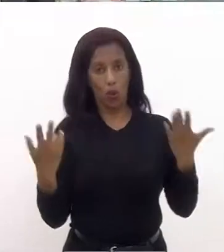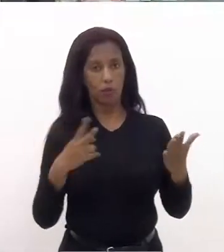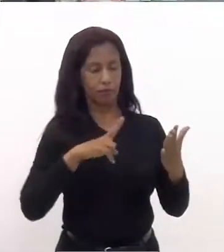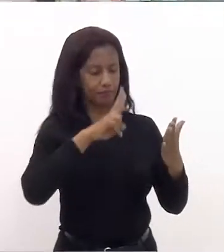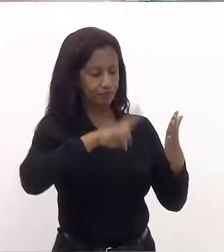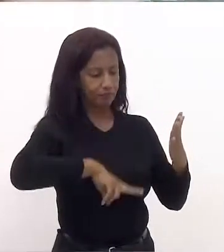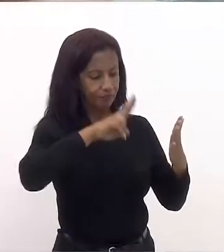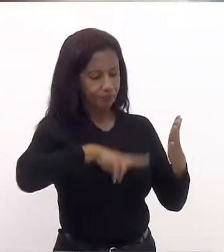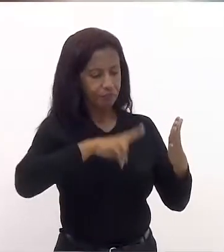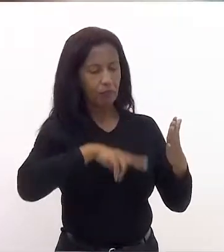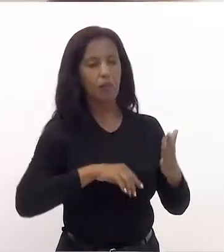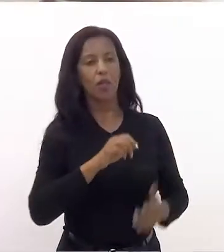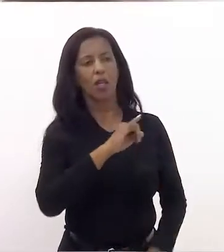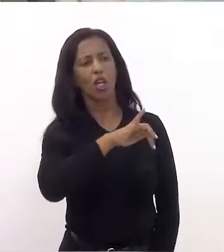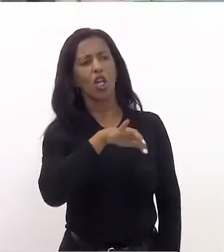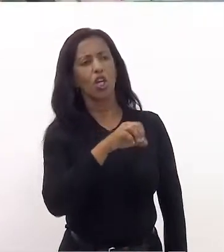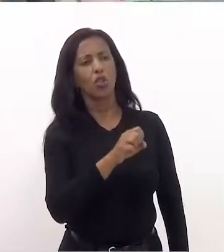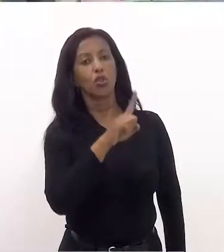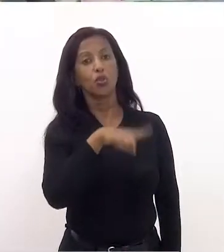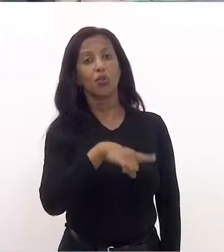lendo José de Alencar,